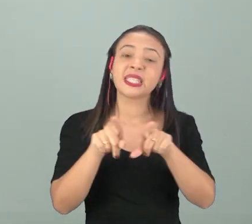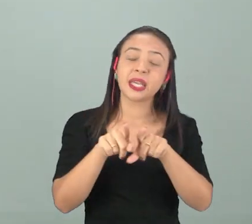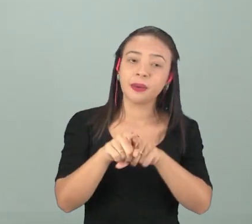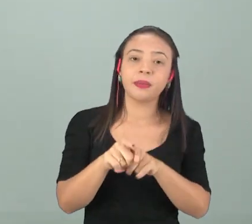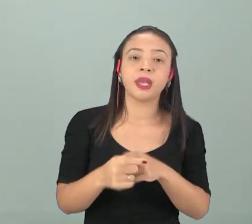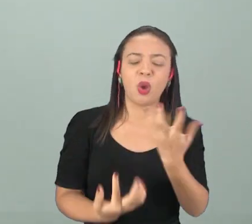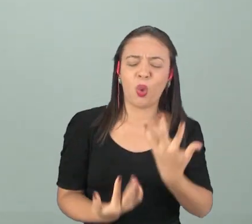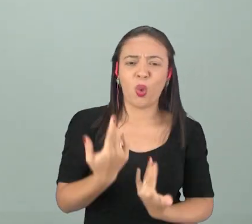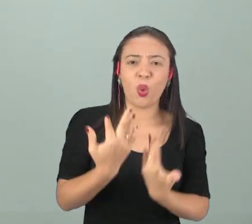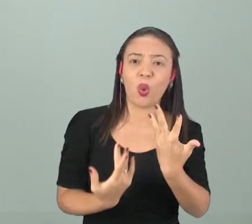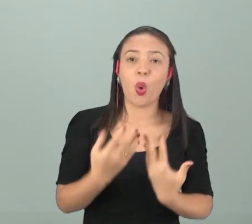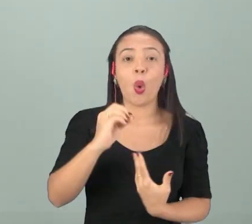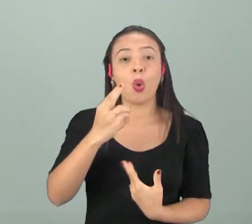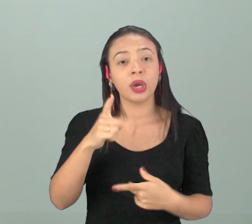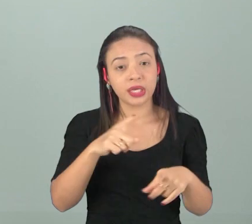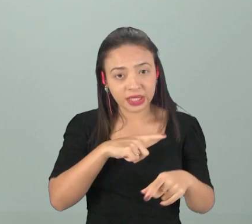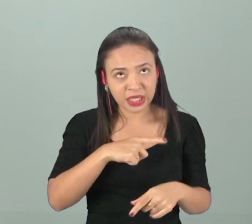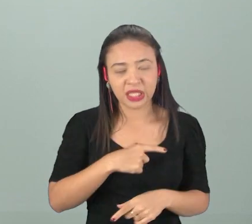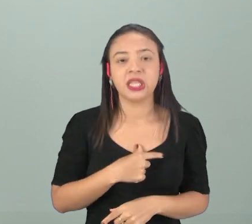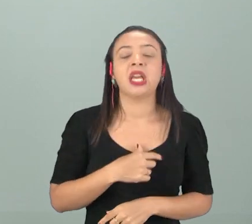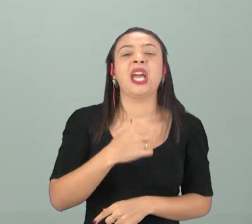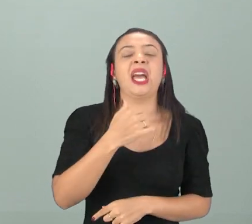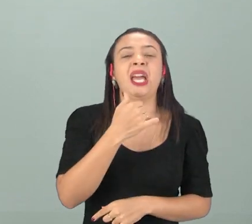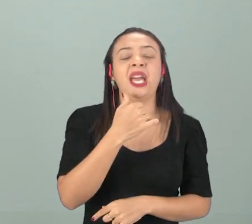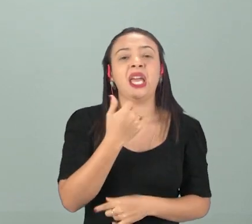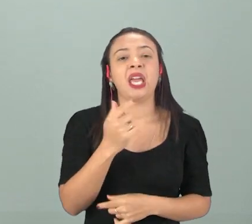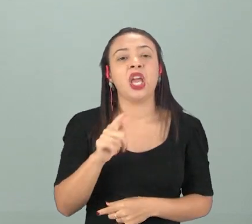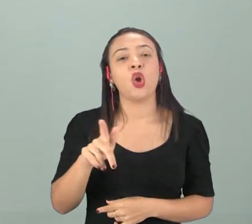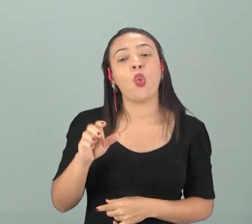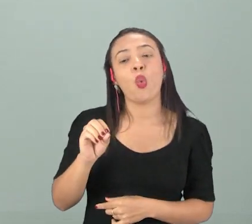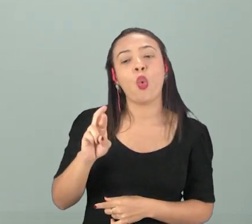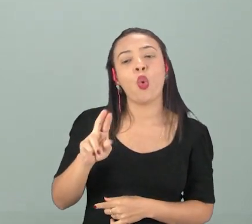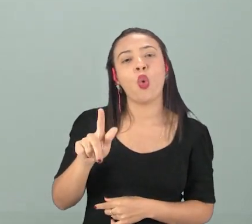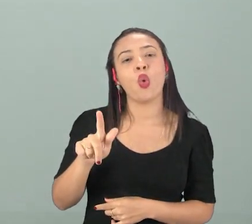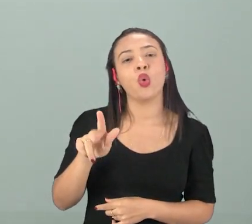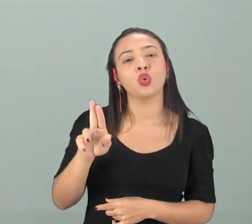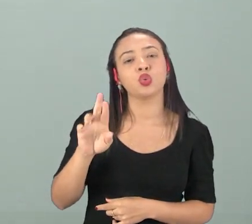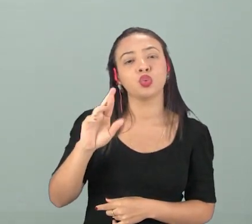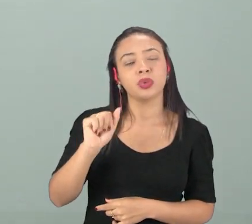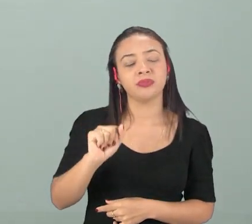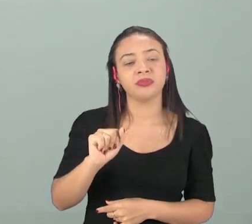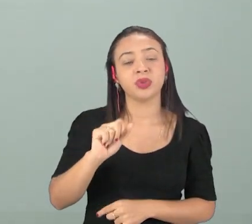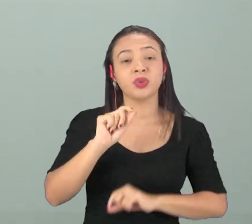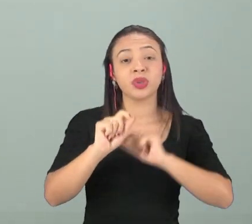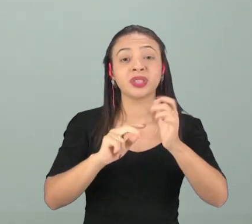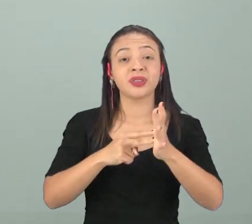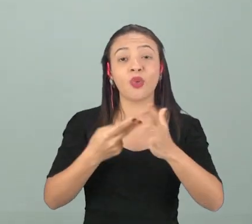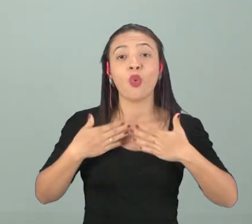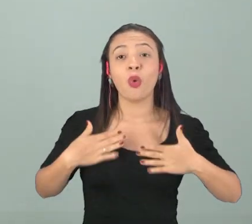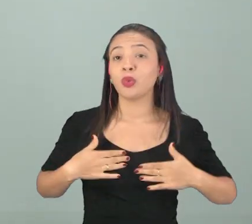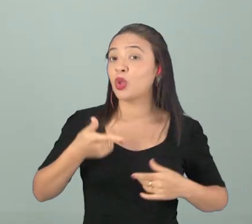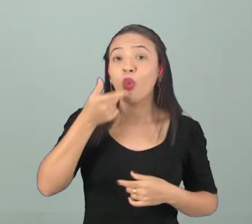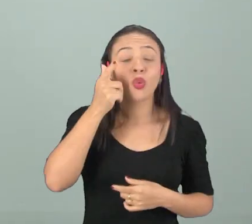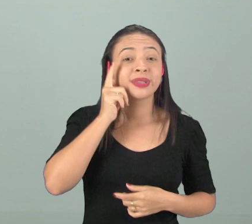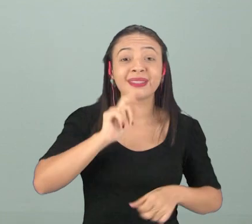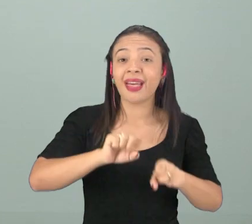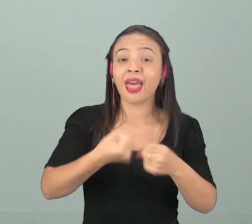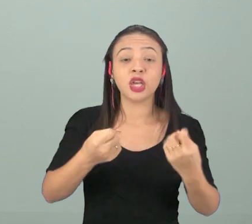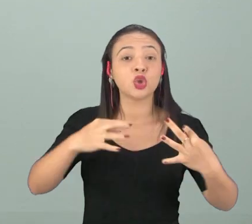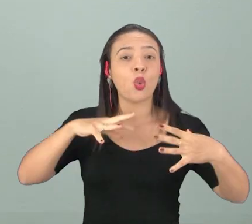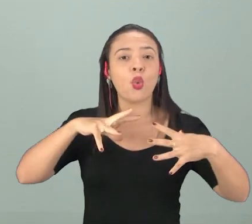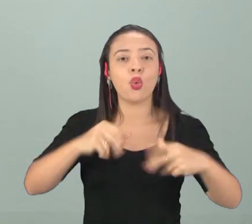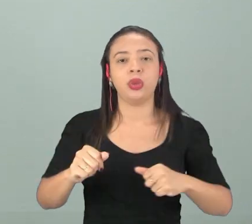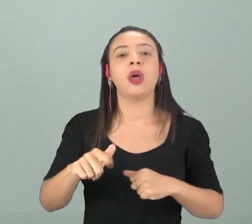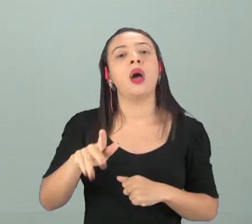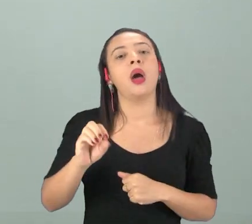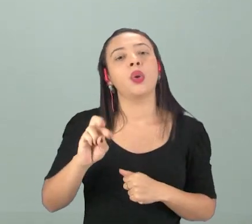que são frituras ou que tem uma quantidade de gordura muito grande, acaba que o teu corpo não vai conseguir quebrar tudo isso. E aí você